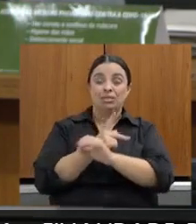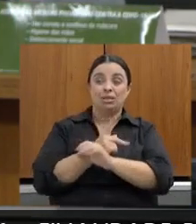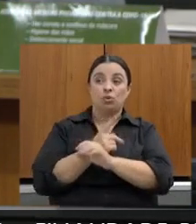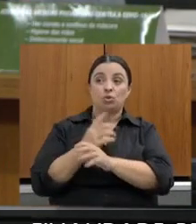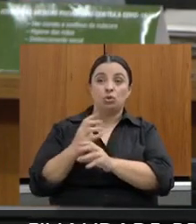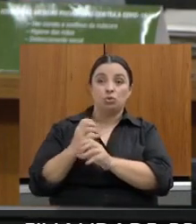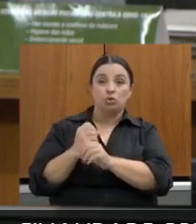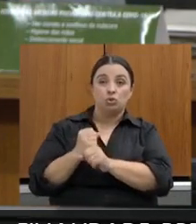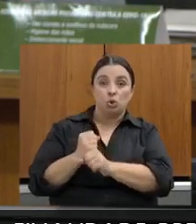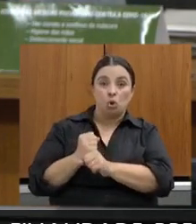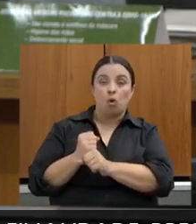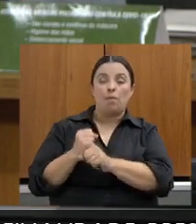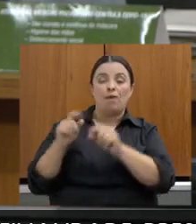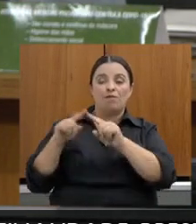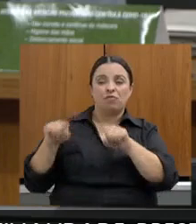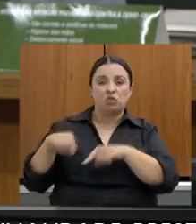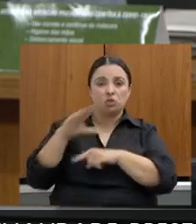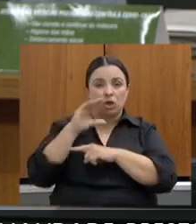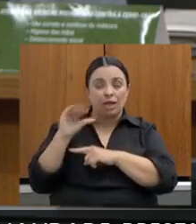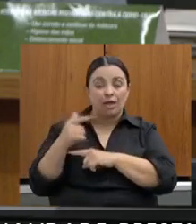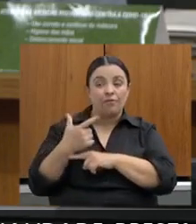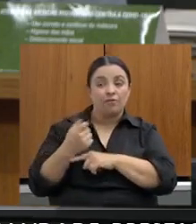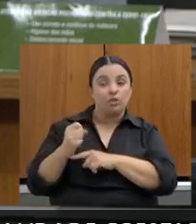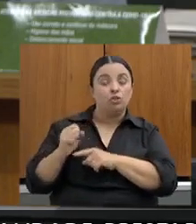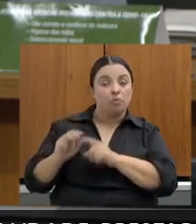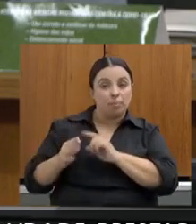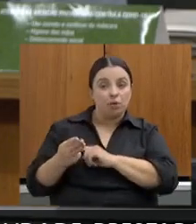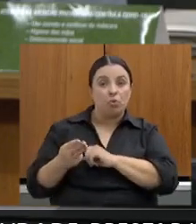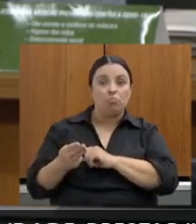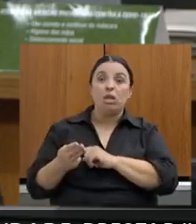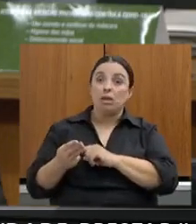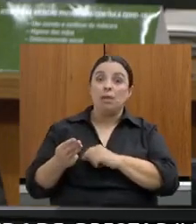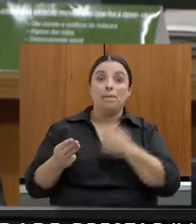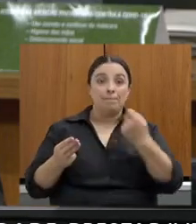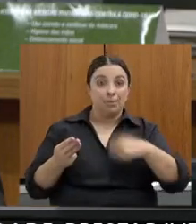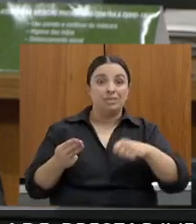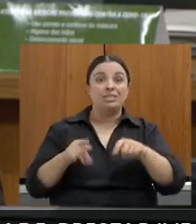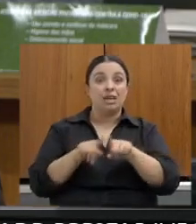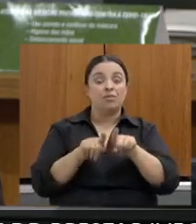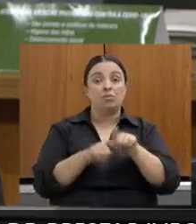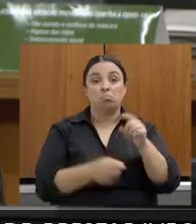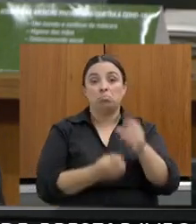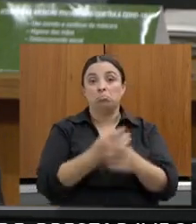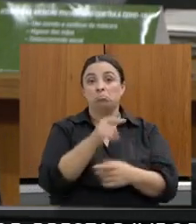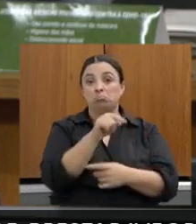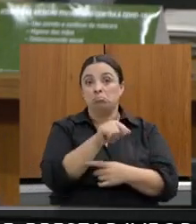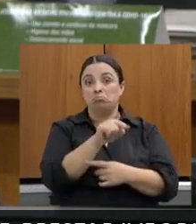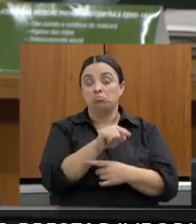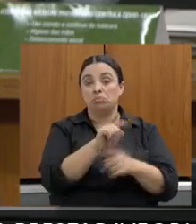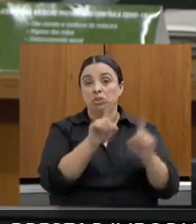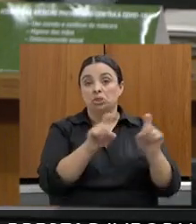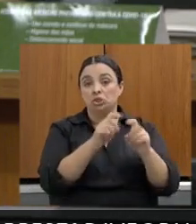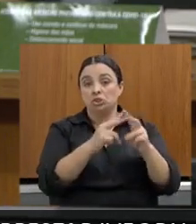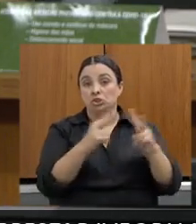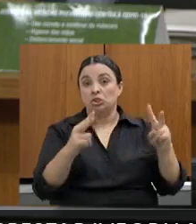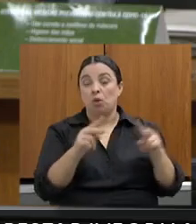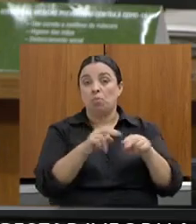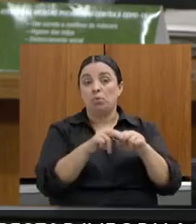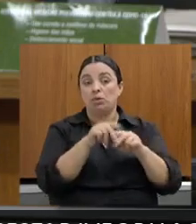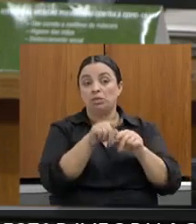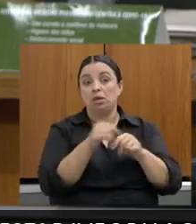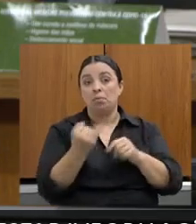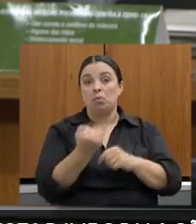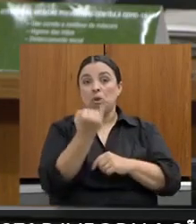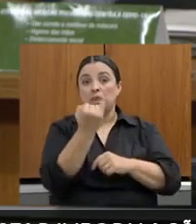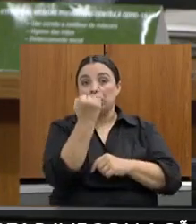ainda deveríamos implantar por conta do reconhecimento da importância que a tecnologia traz